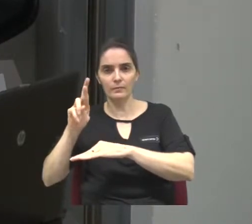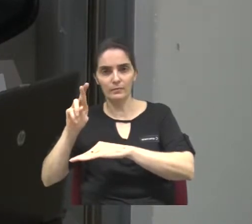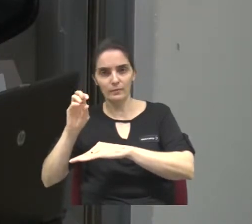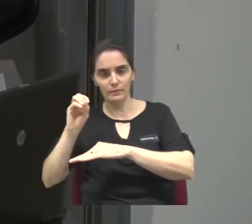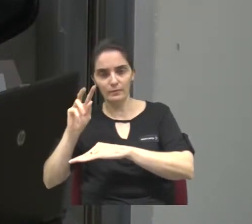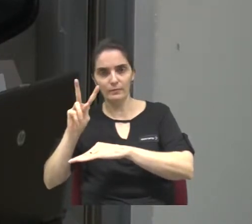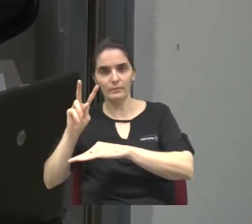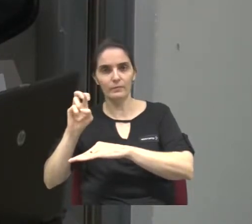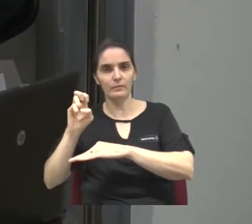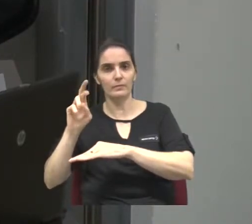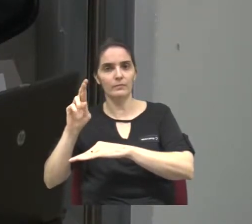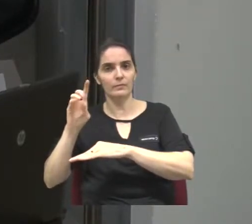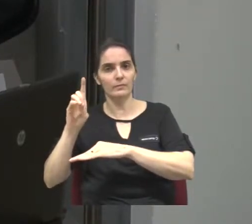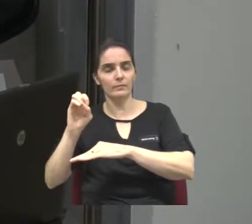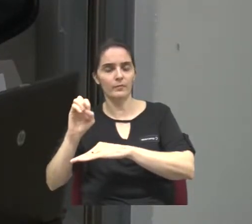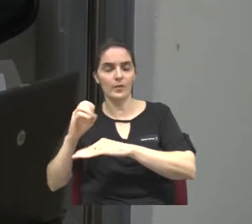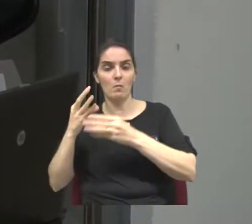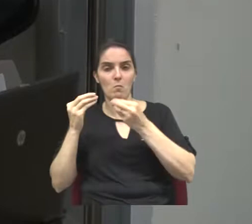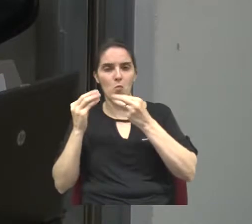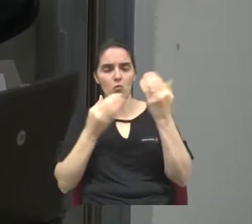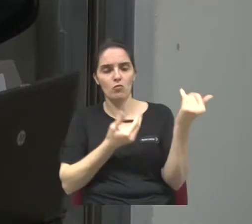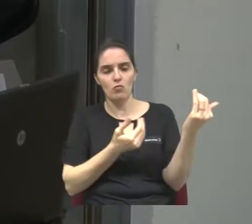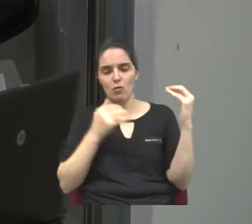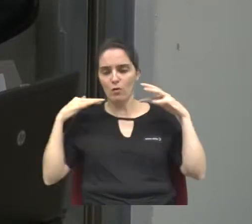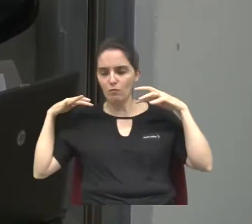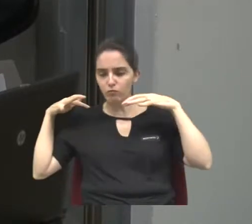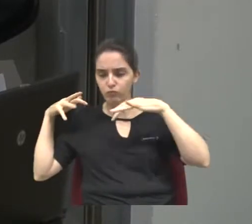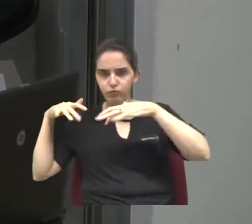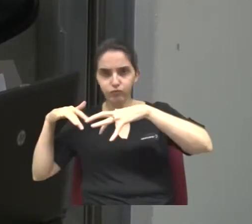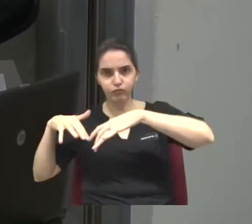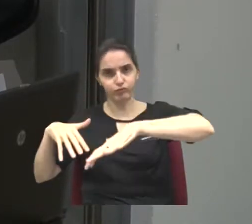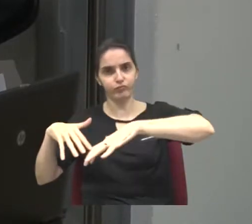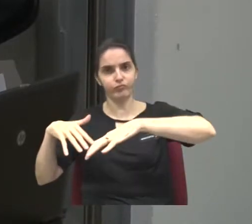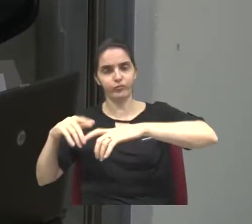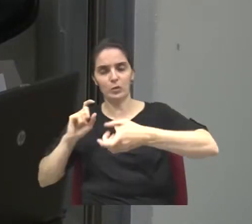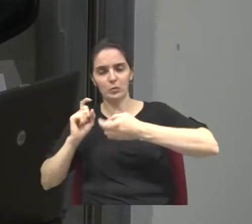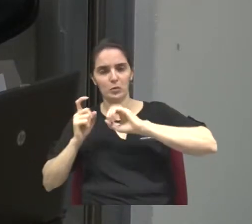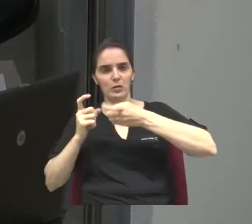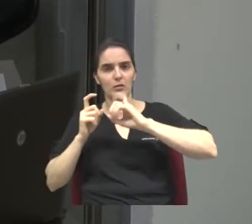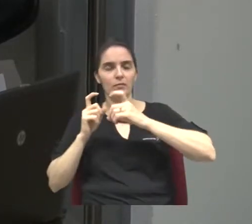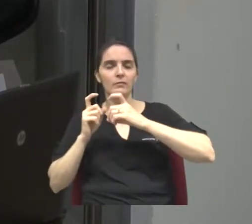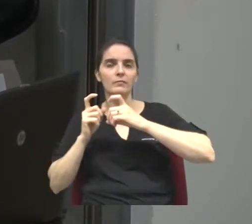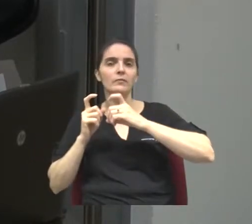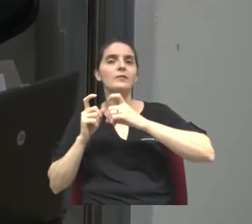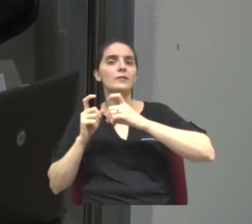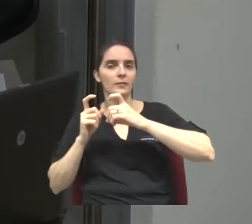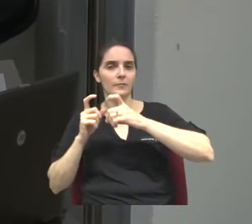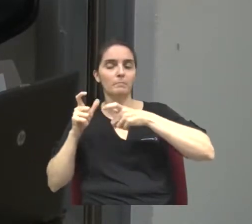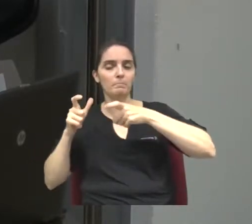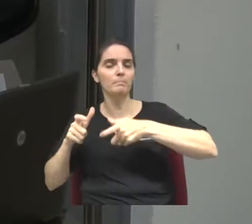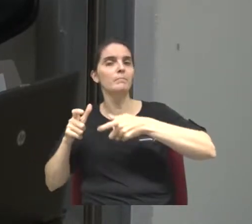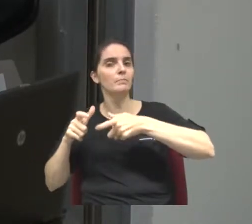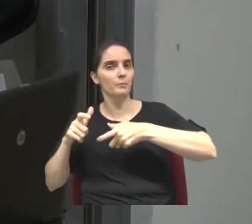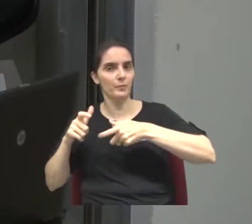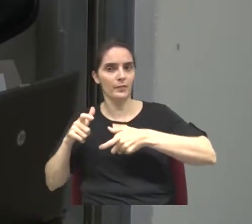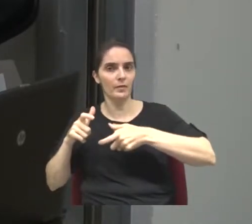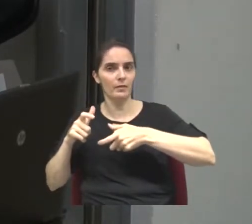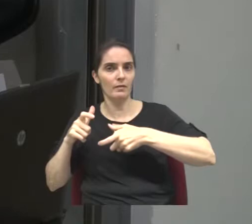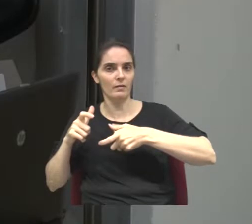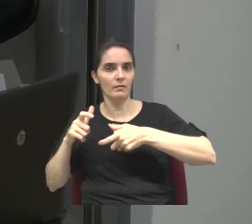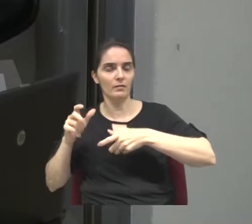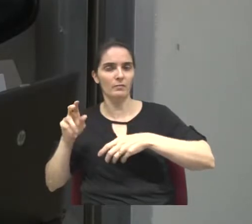de pessoas, dessa problemática que a gente está de reunir várias pessoas no lugar em relação a essa questão do uso de drogas,